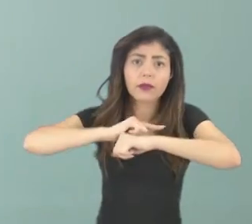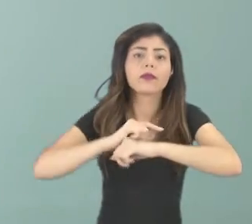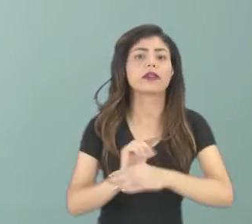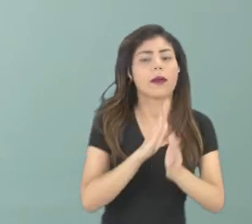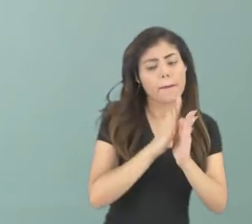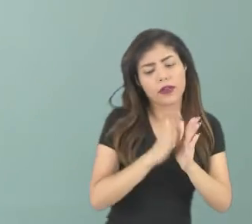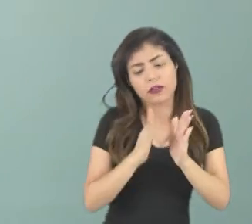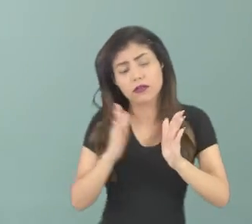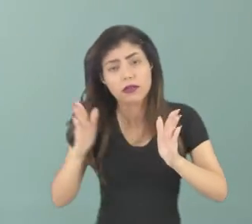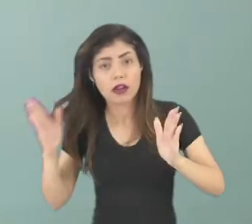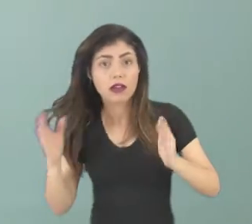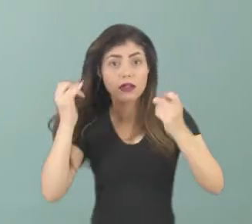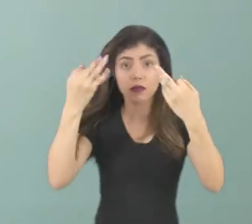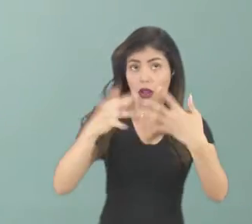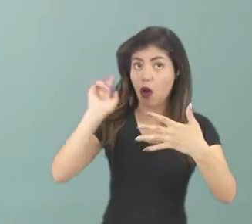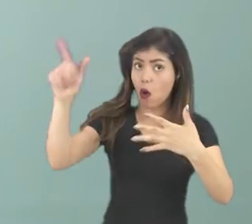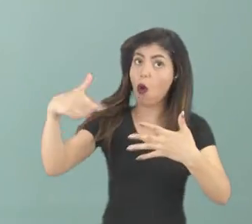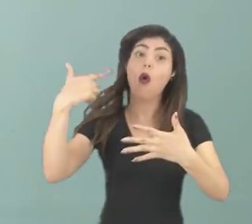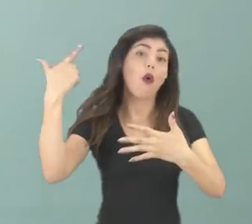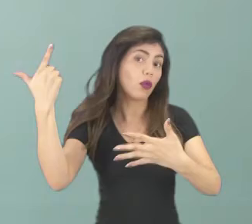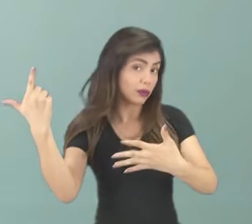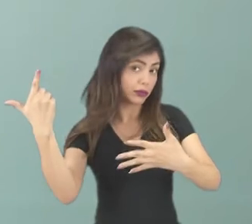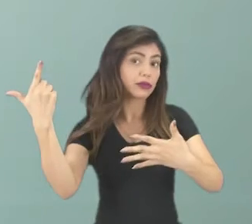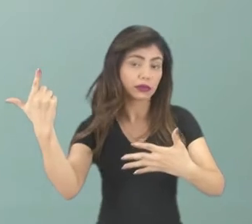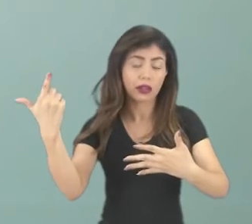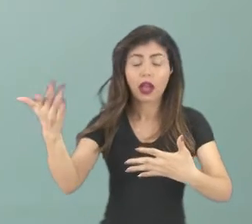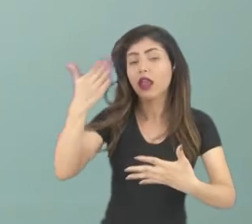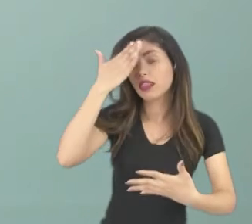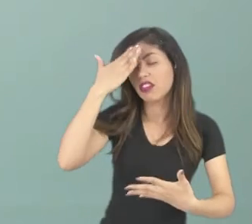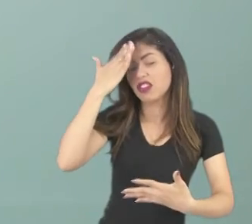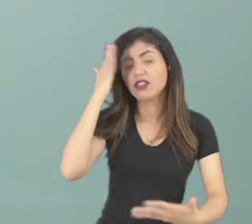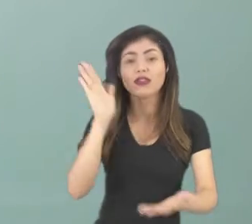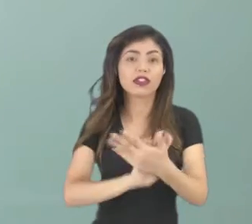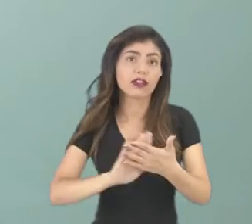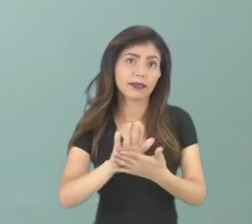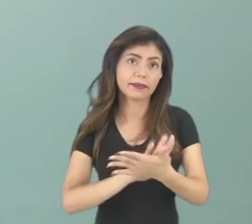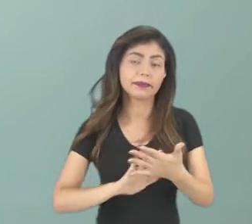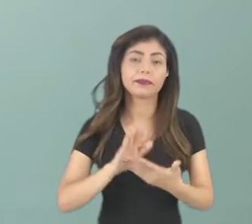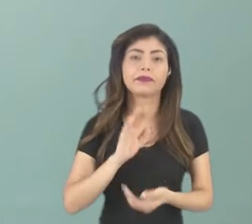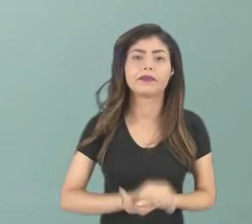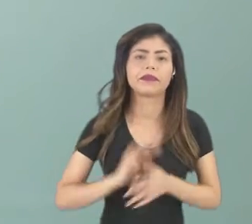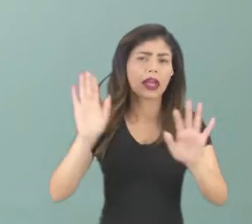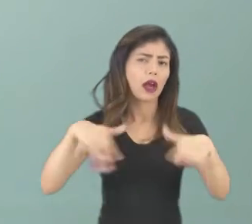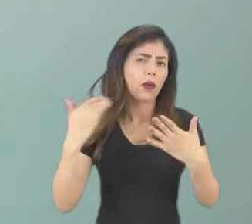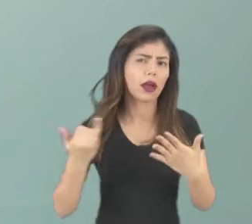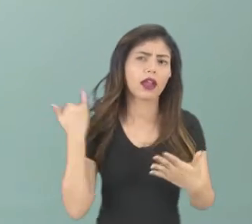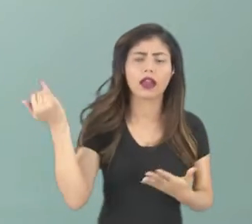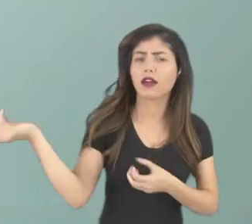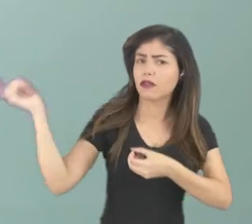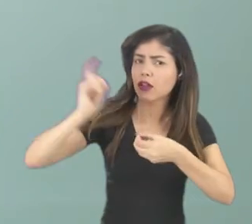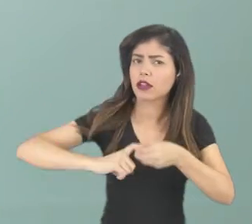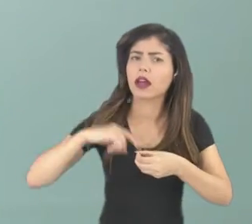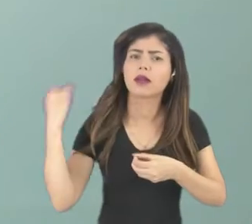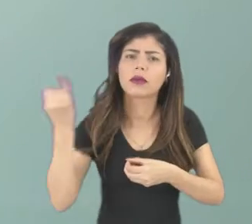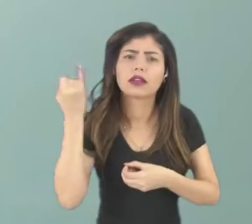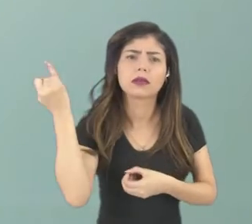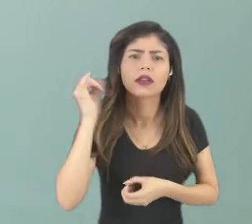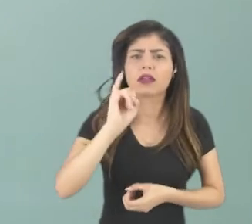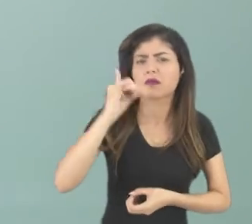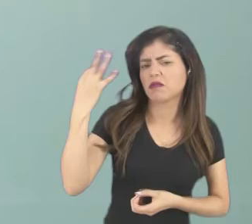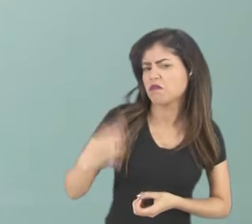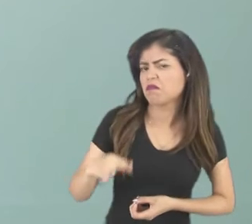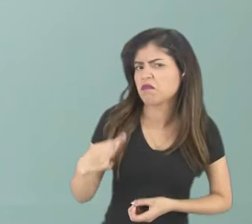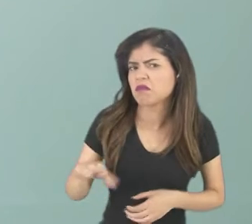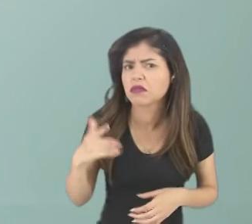partir daí fazer a explicação de algum outros fenômenos que até então não eram entendidos e qual era o principalmente voltado para o princípio da